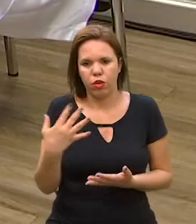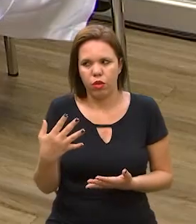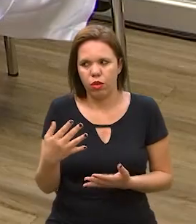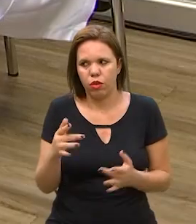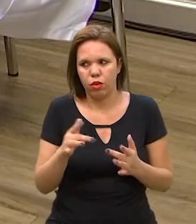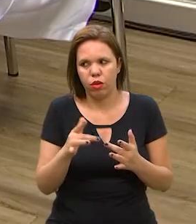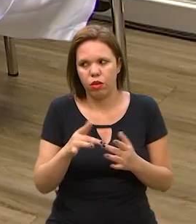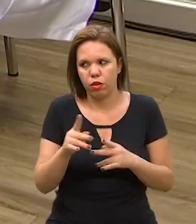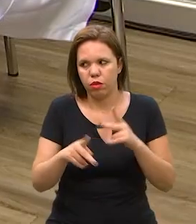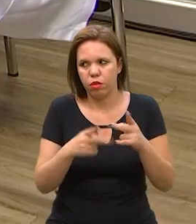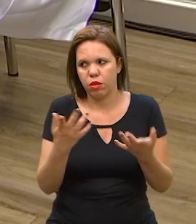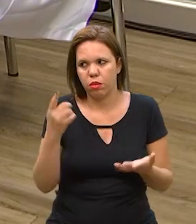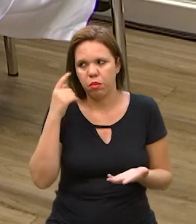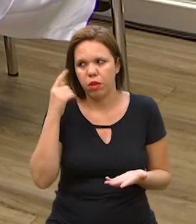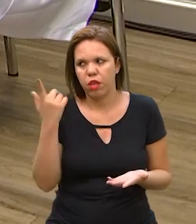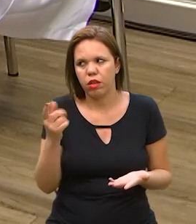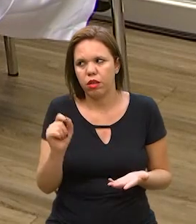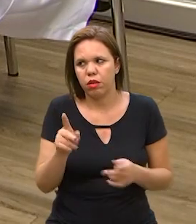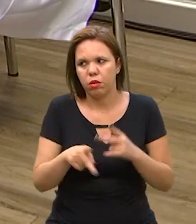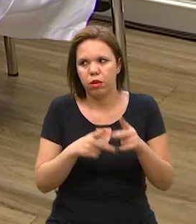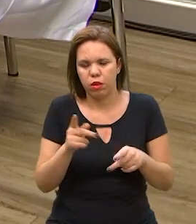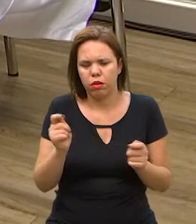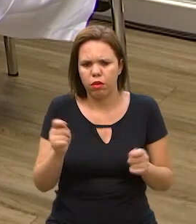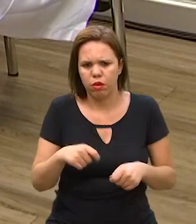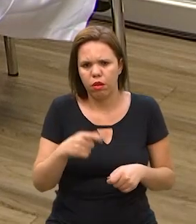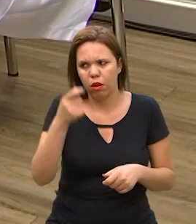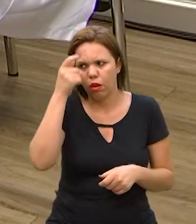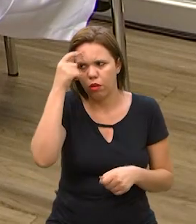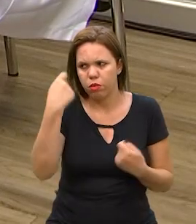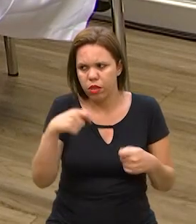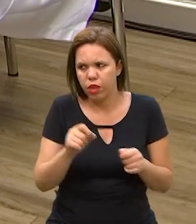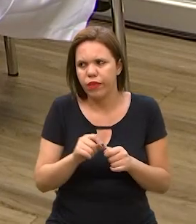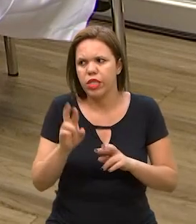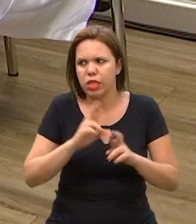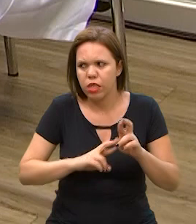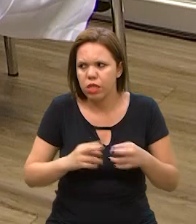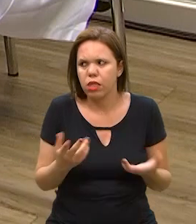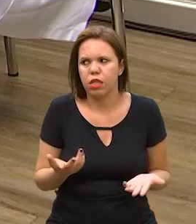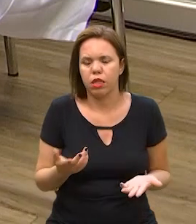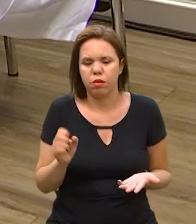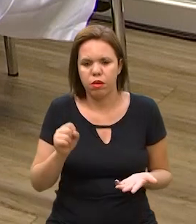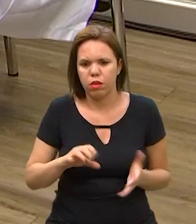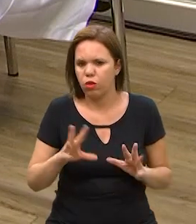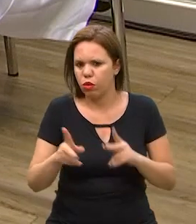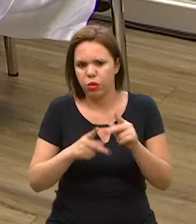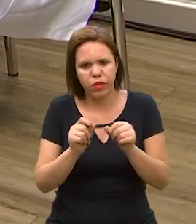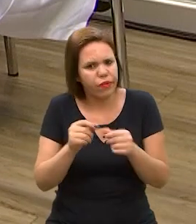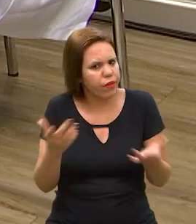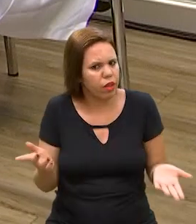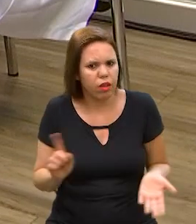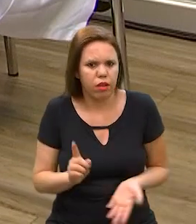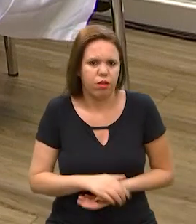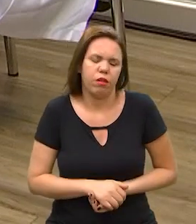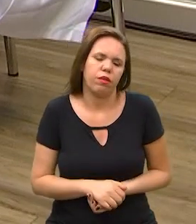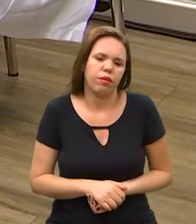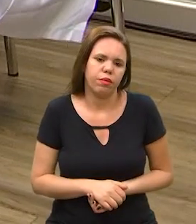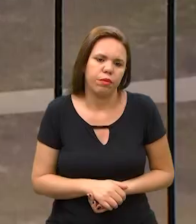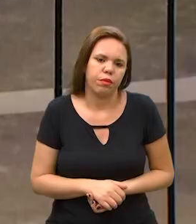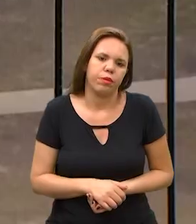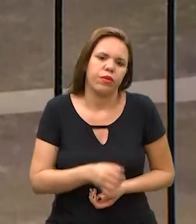números ou em contato com esses números, a gente pensa, as pessoas têm consciência de que precisam fazer exames, sim, mas nem todo mundo